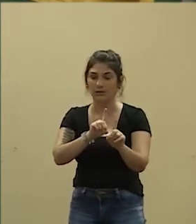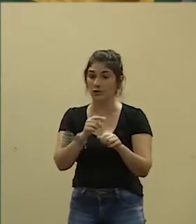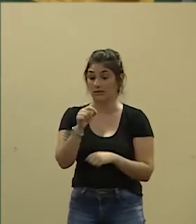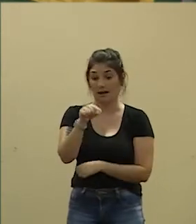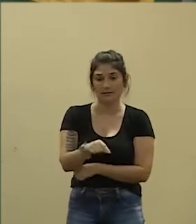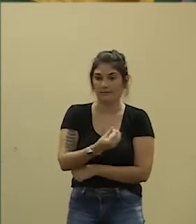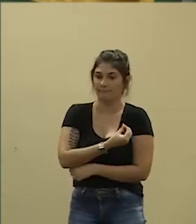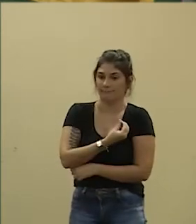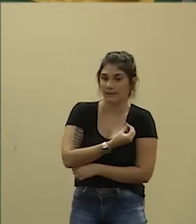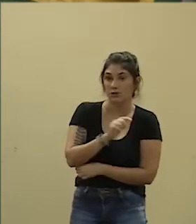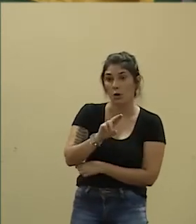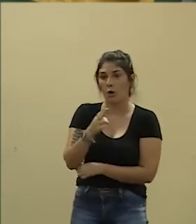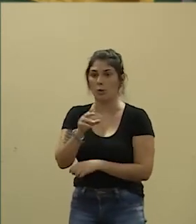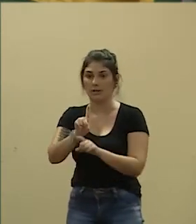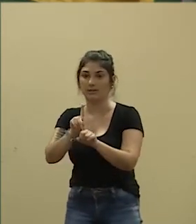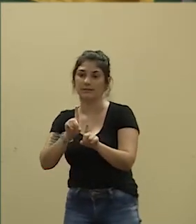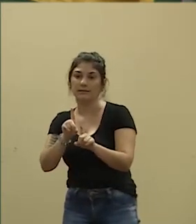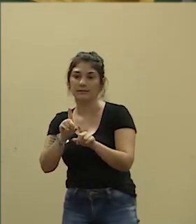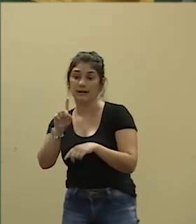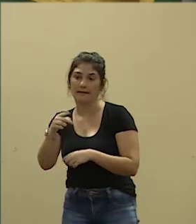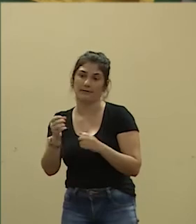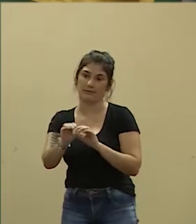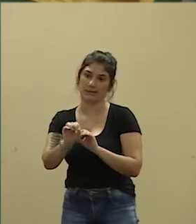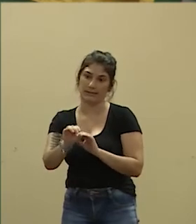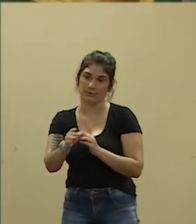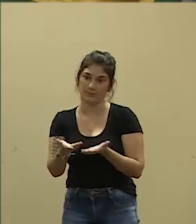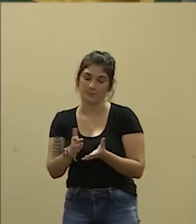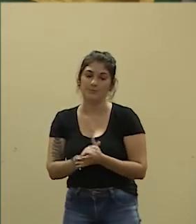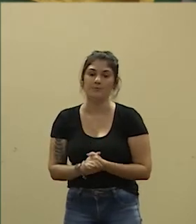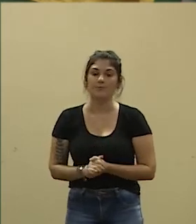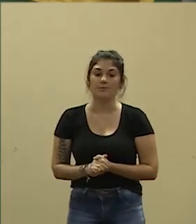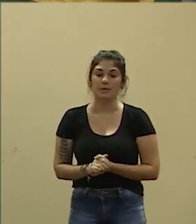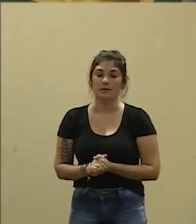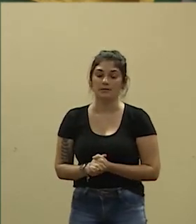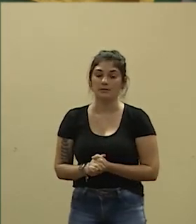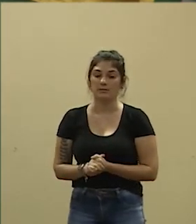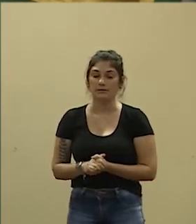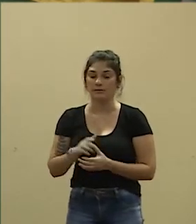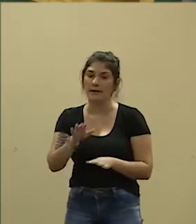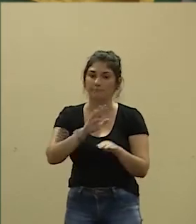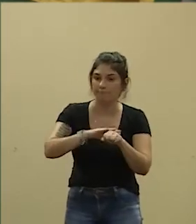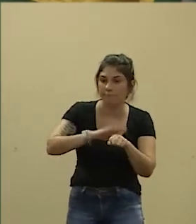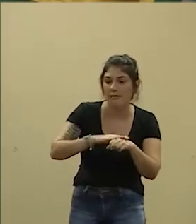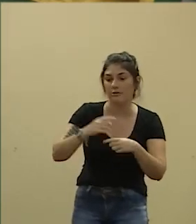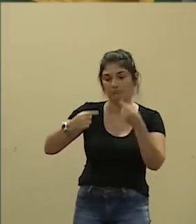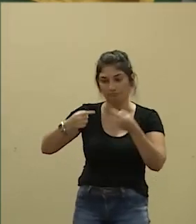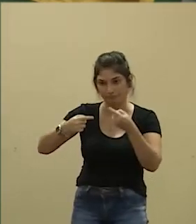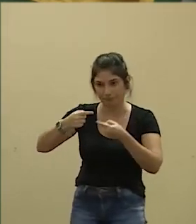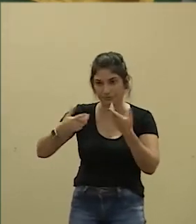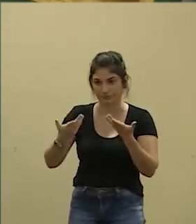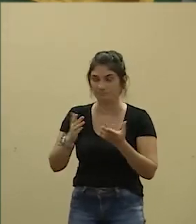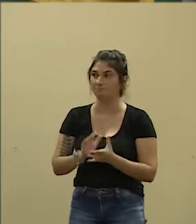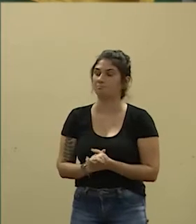educação é e principalmente é fazendo a essa prática bom então eu